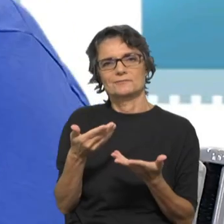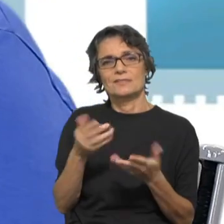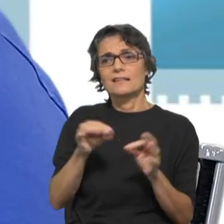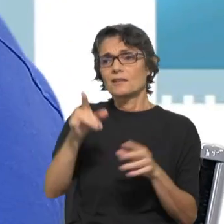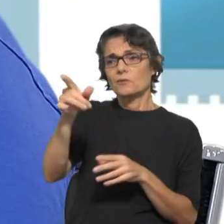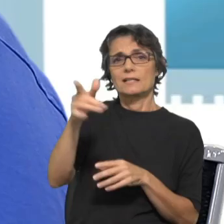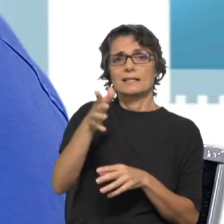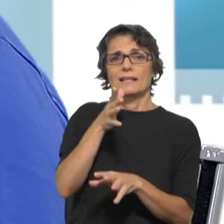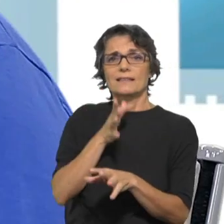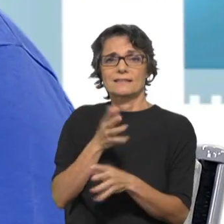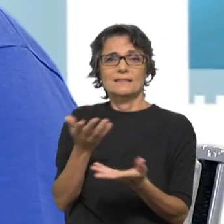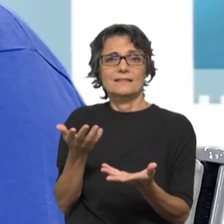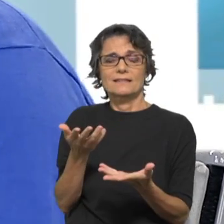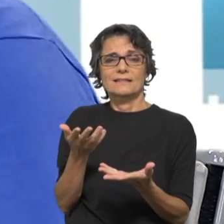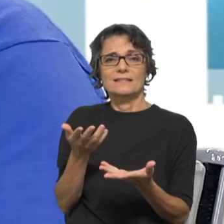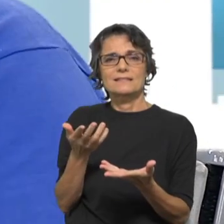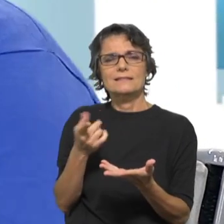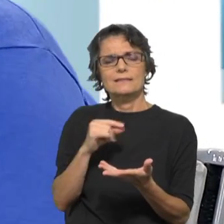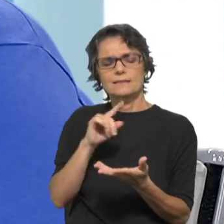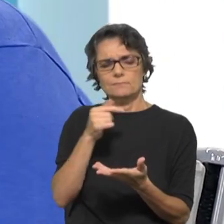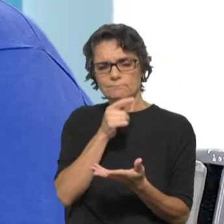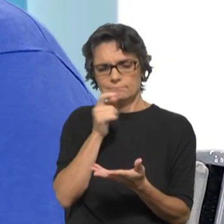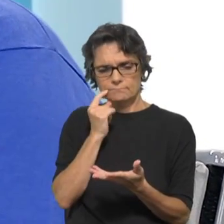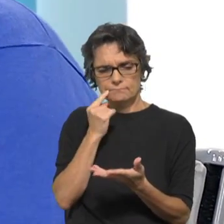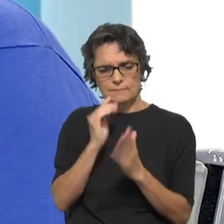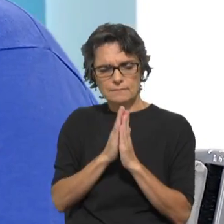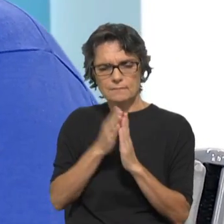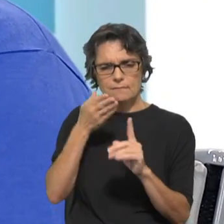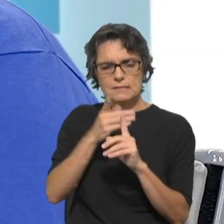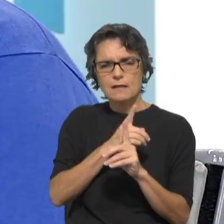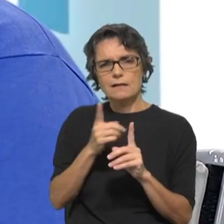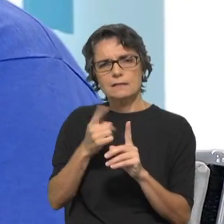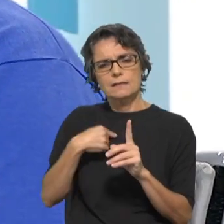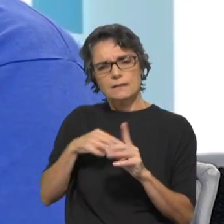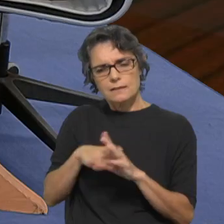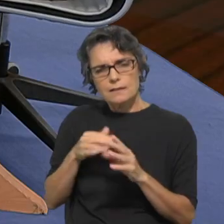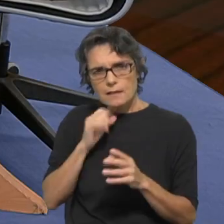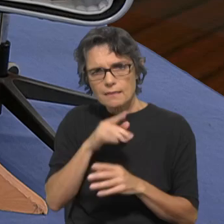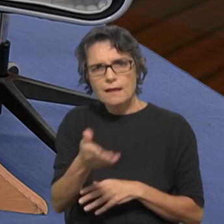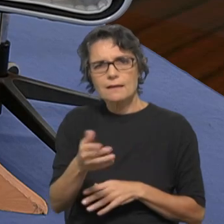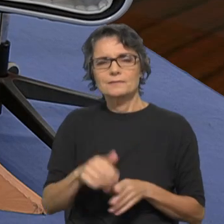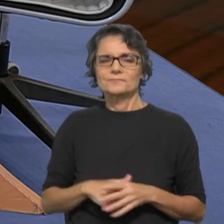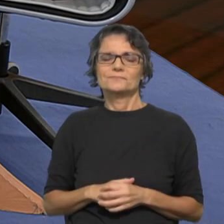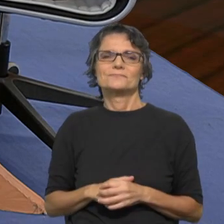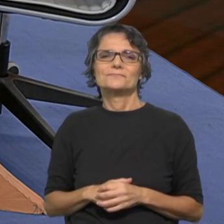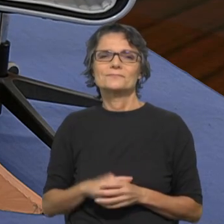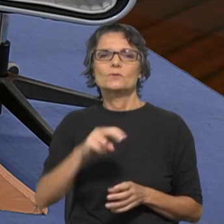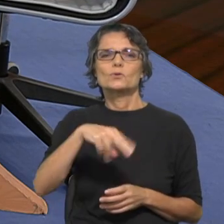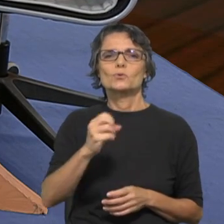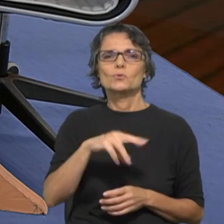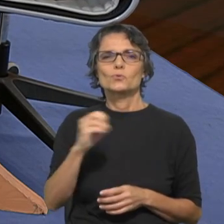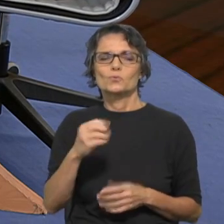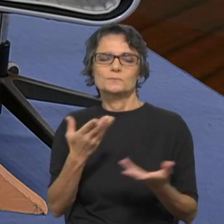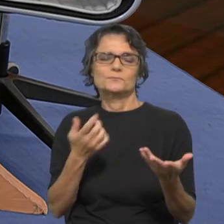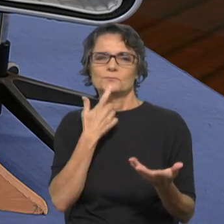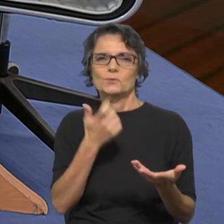depois comprometer na pastoral, na missão apostólica da Igreja. Nuno, o que é que tem de diferente este encontro